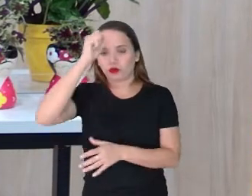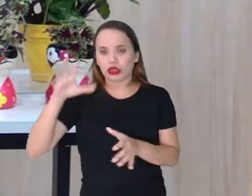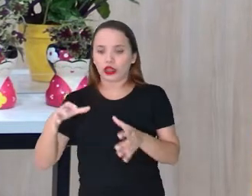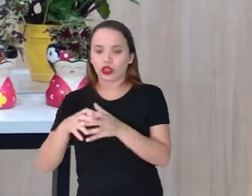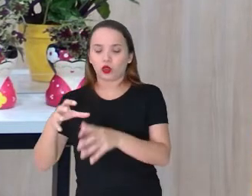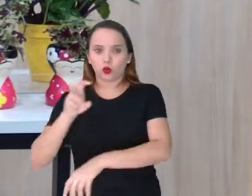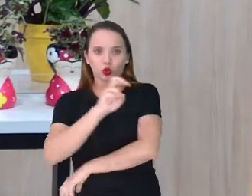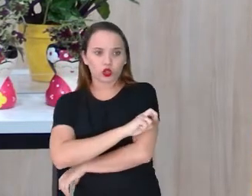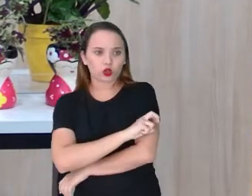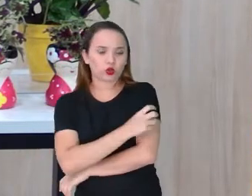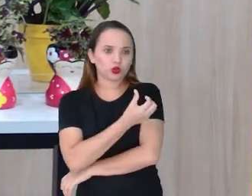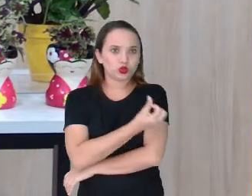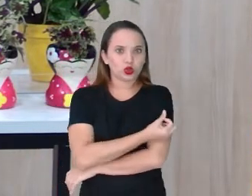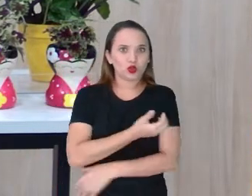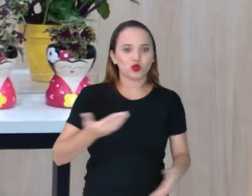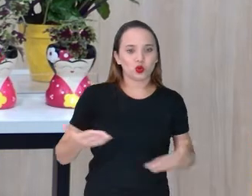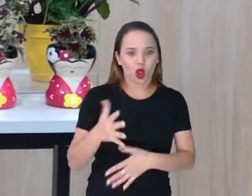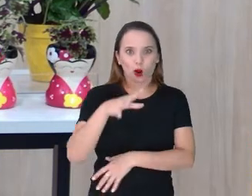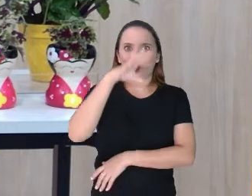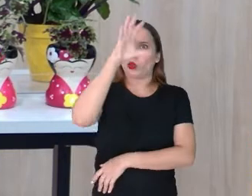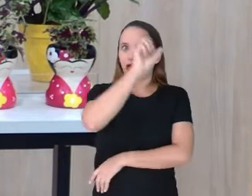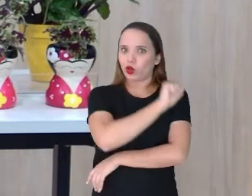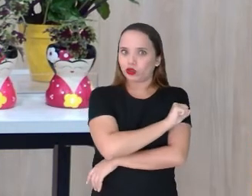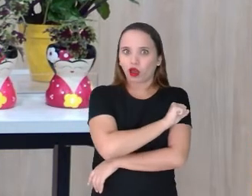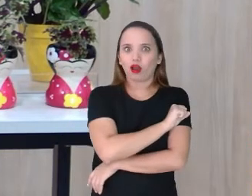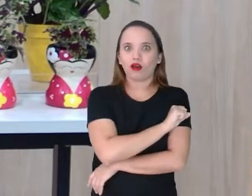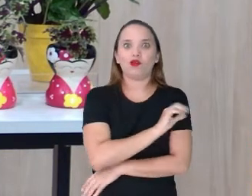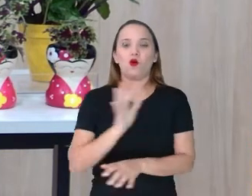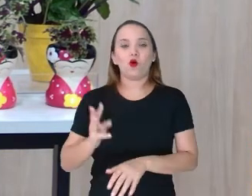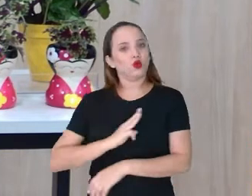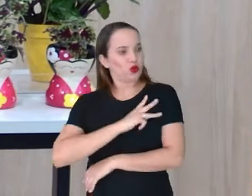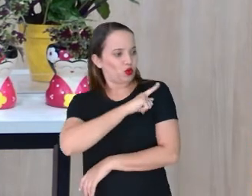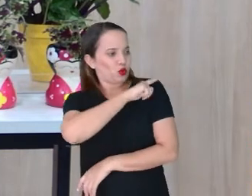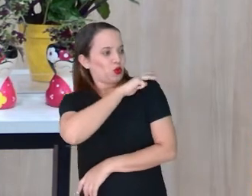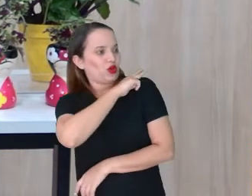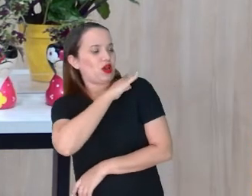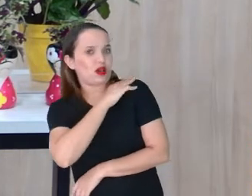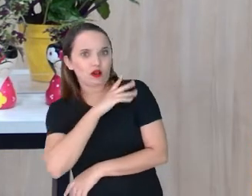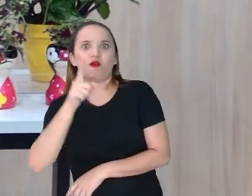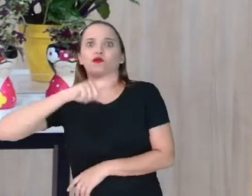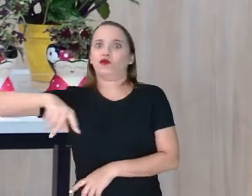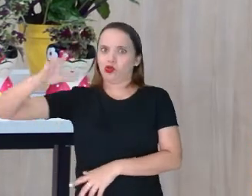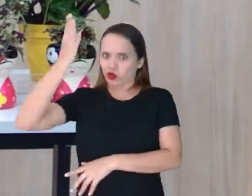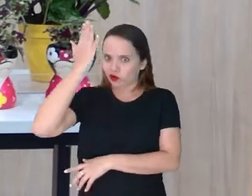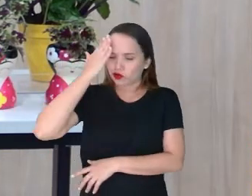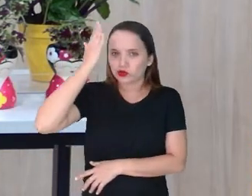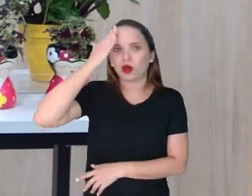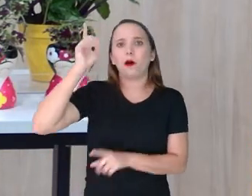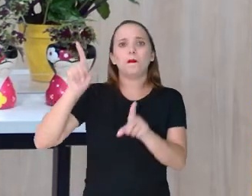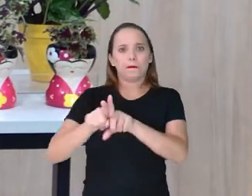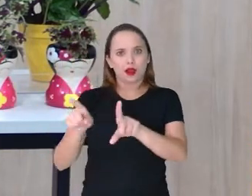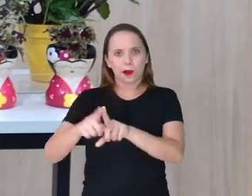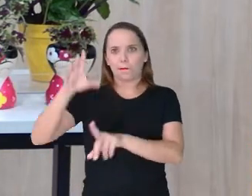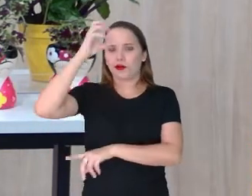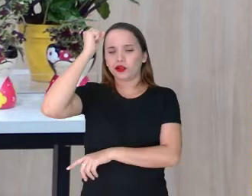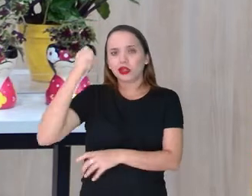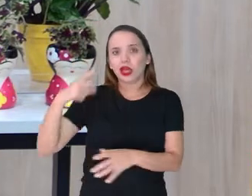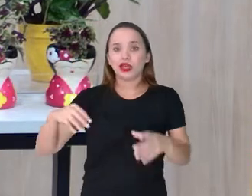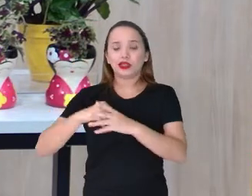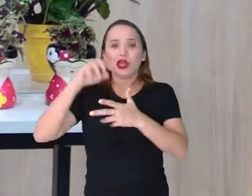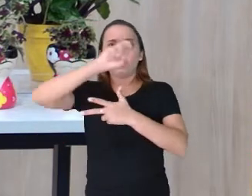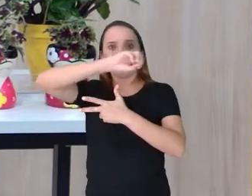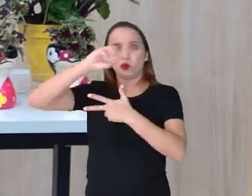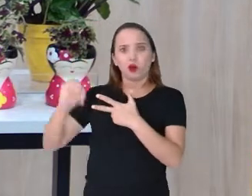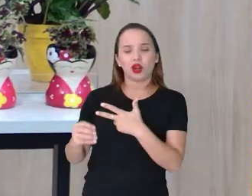ano, a gente está vendo no 8º ano. No ensino médio vocês vão ver. Cai questões do Enem sobre fotossíntese, né, professora? Então,